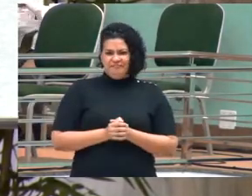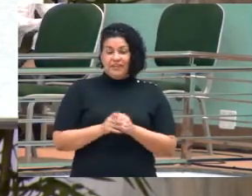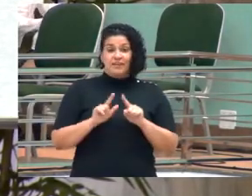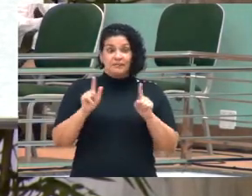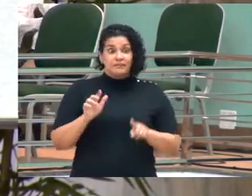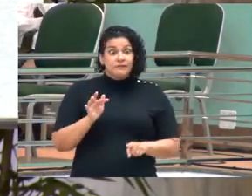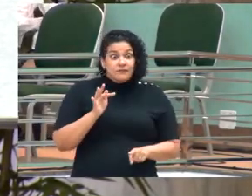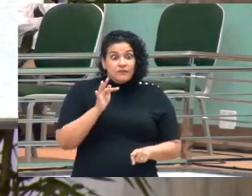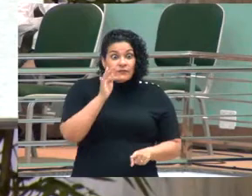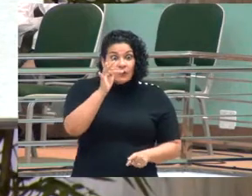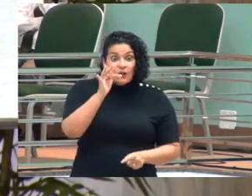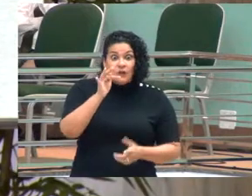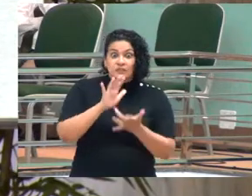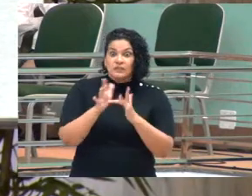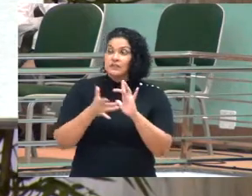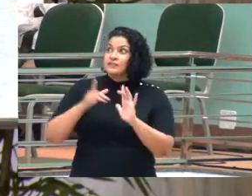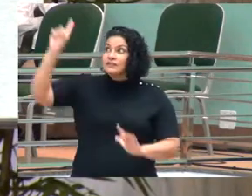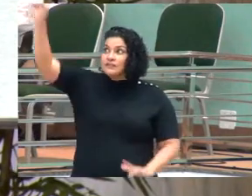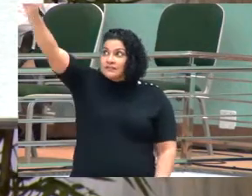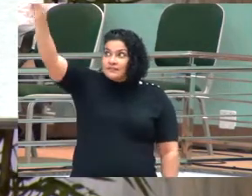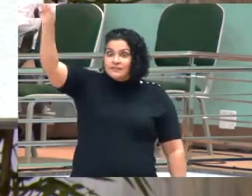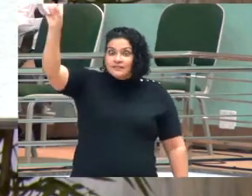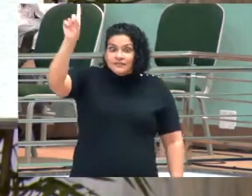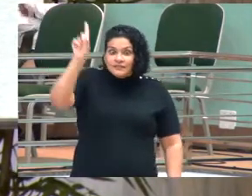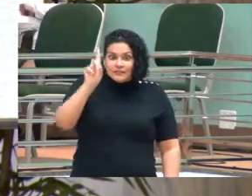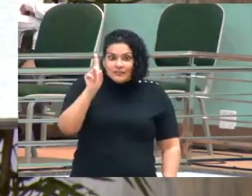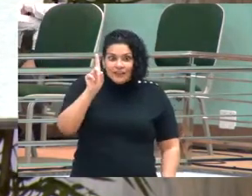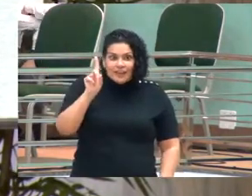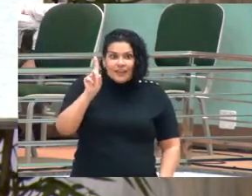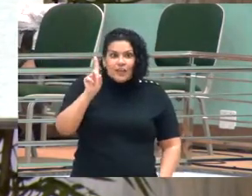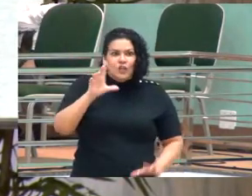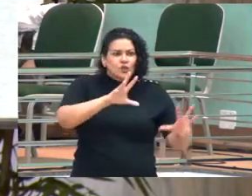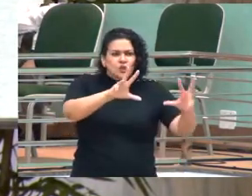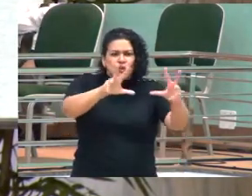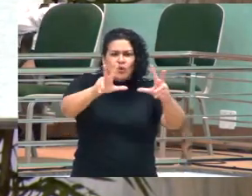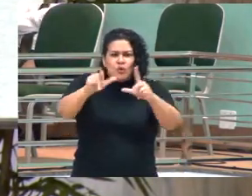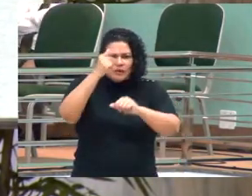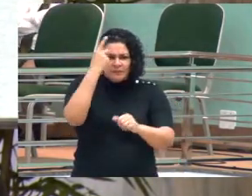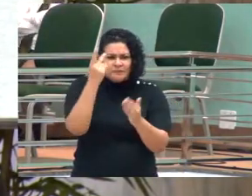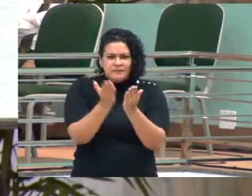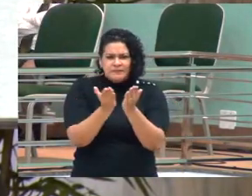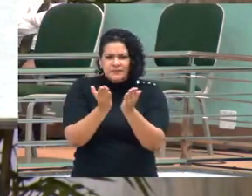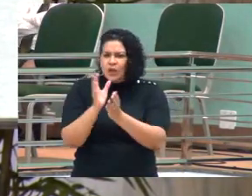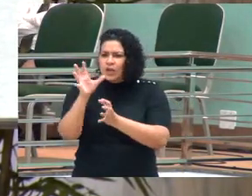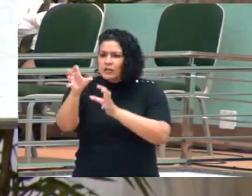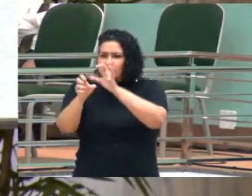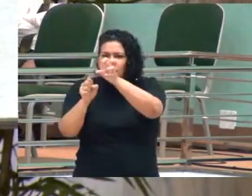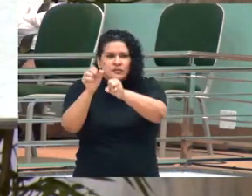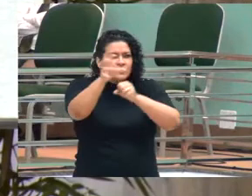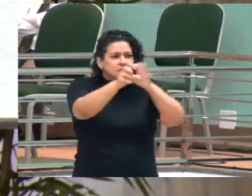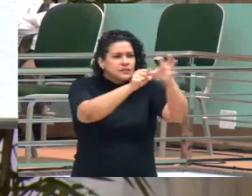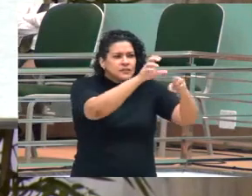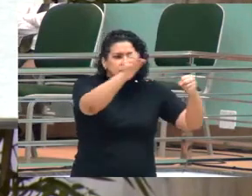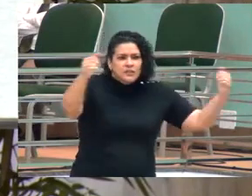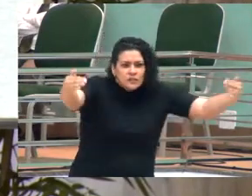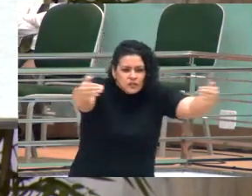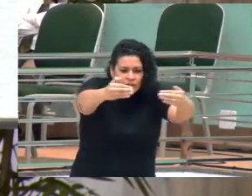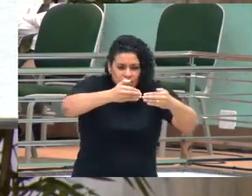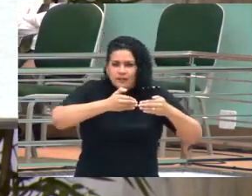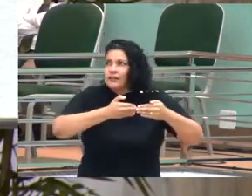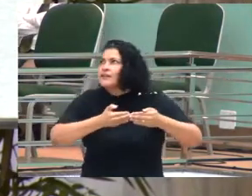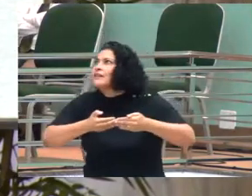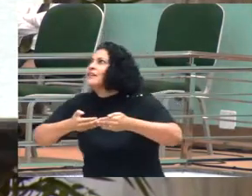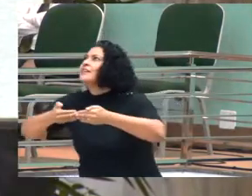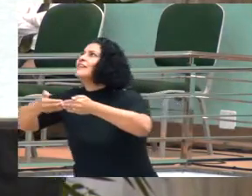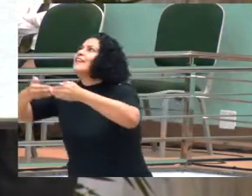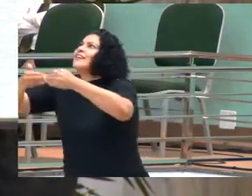ainda por vir. O céu corrigirá a todas as injustiças e inadequações.